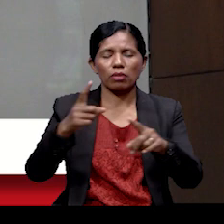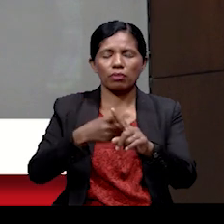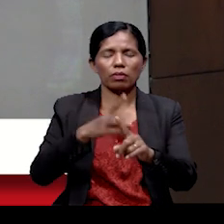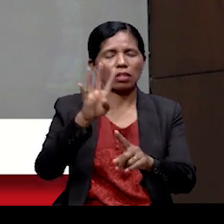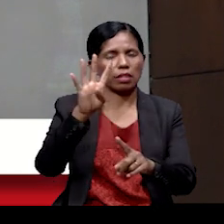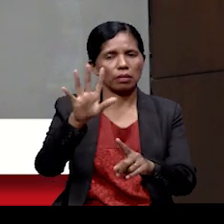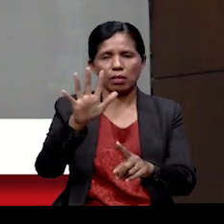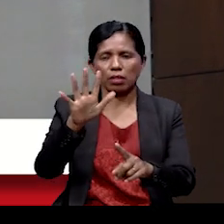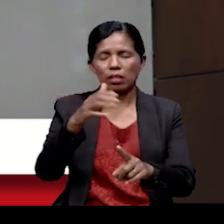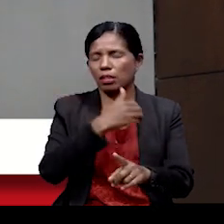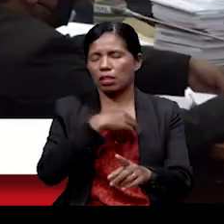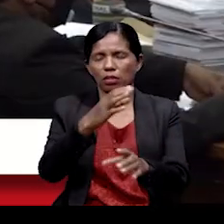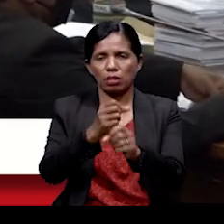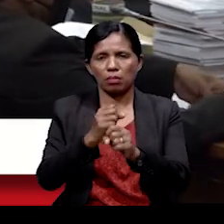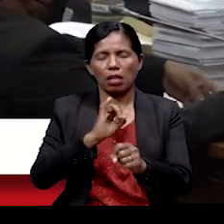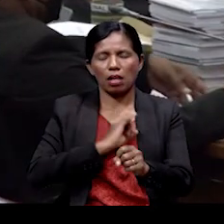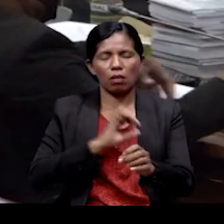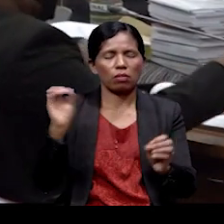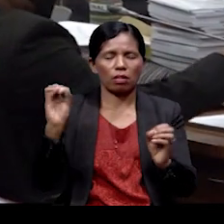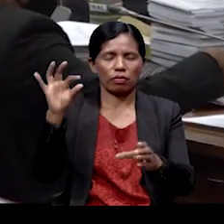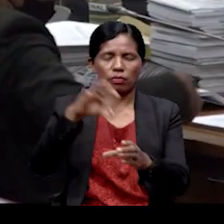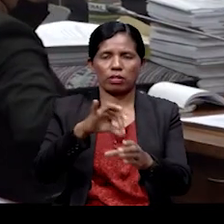uma vota contra Nia